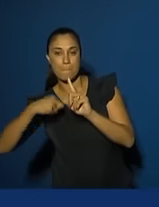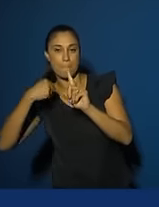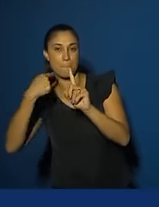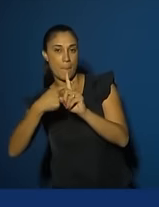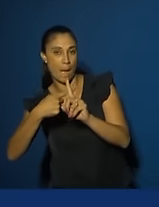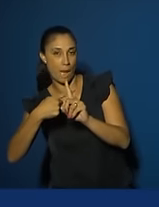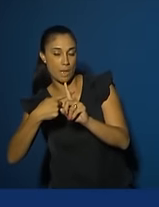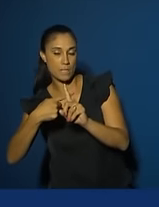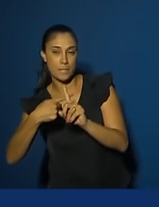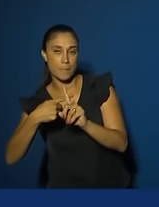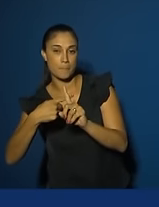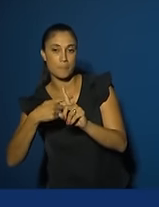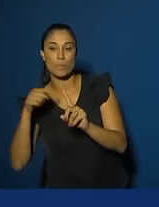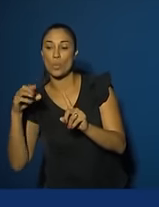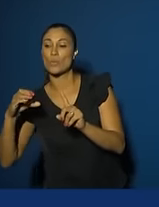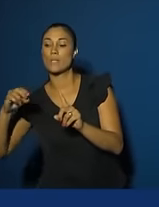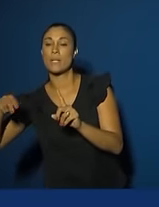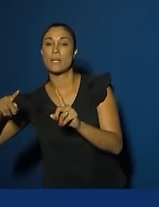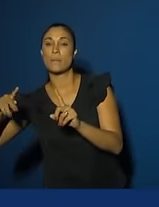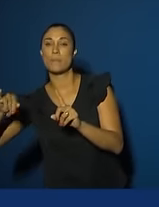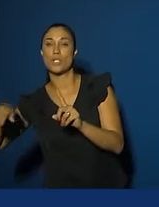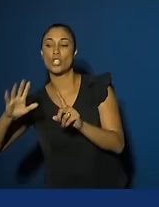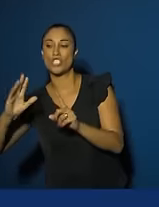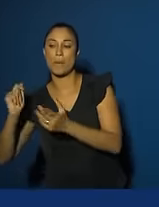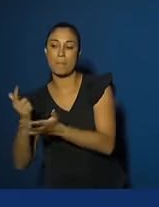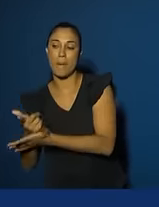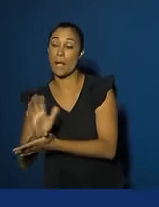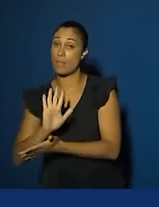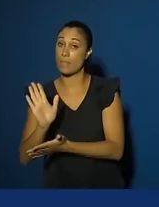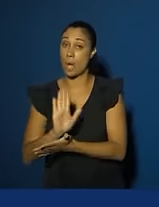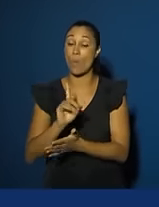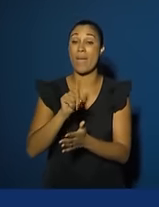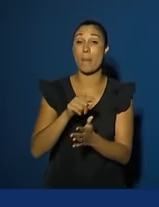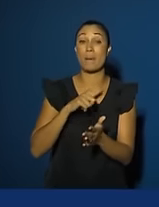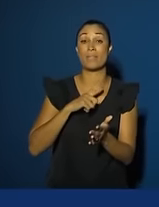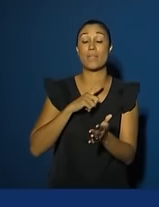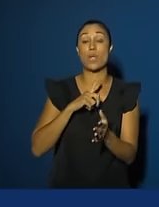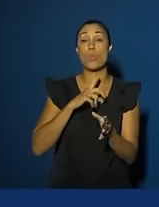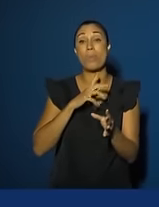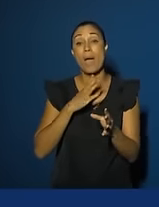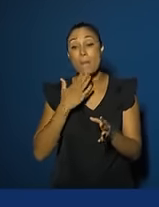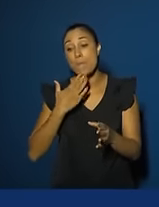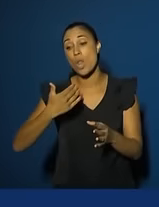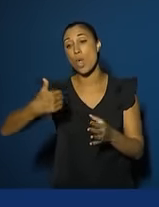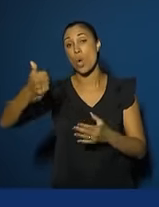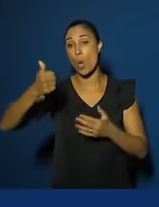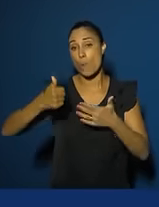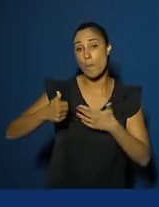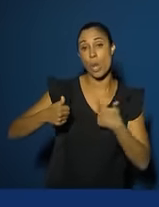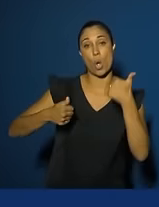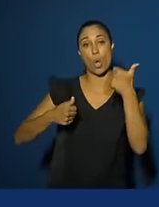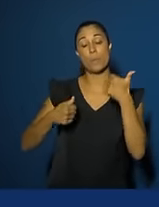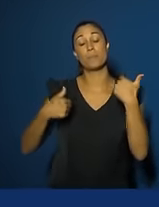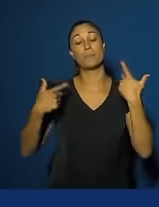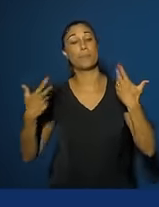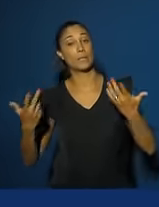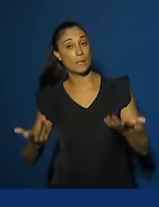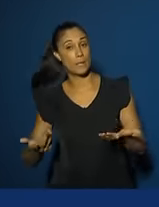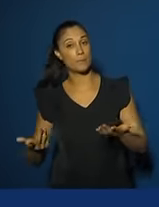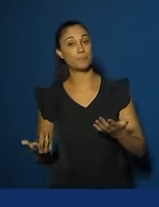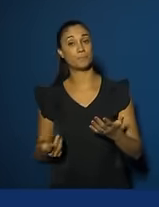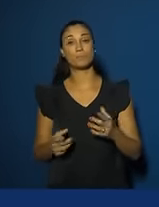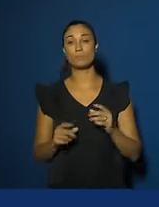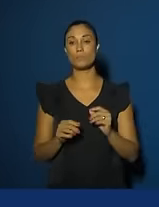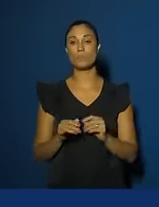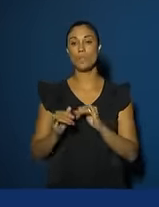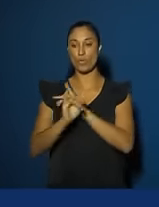a o CNPJ já paga é para buscar uma composição melhor então tudo no sentido vou